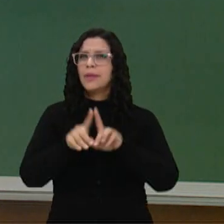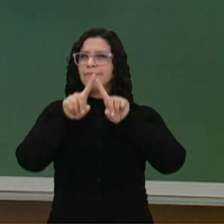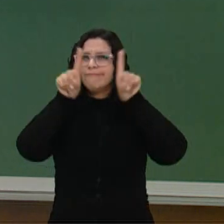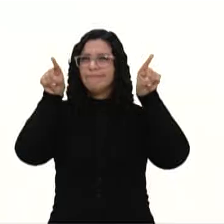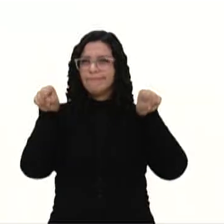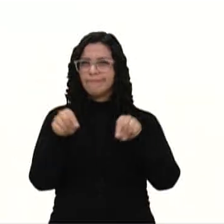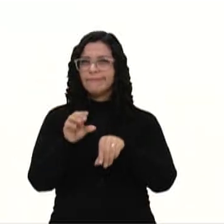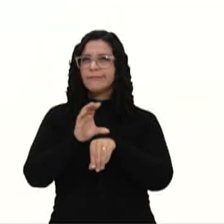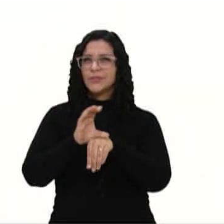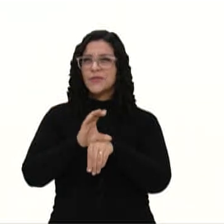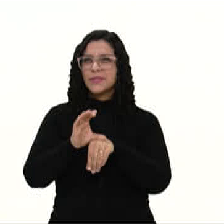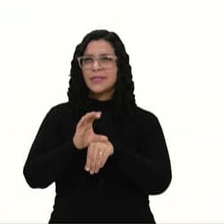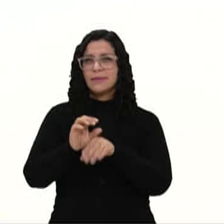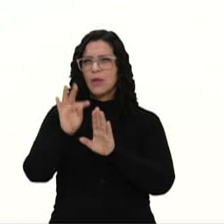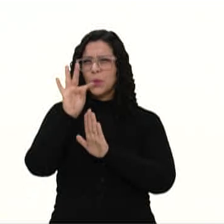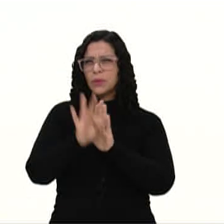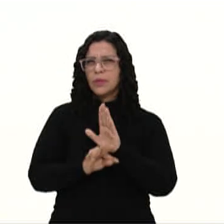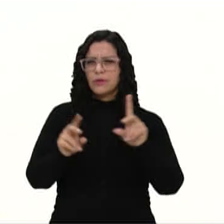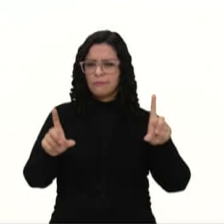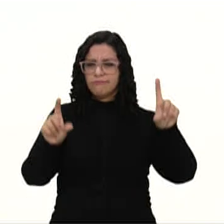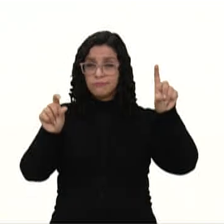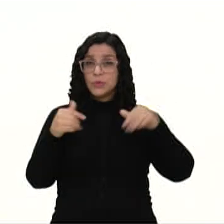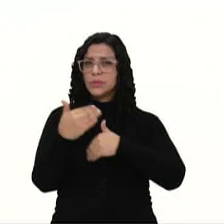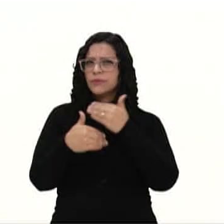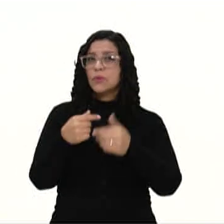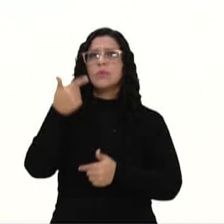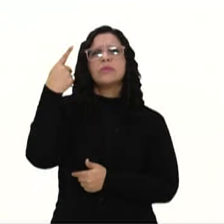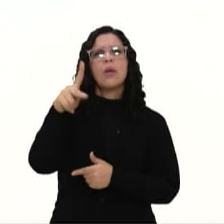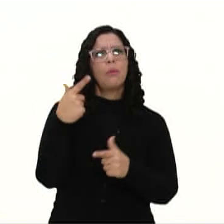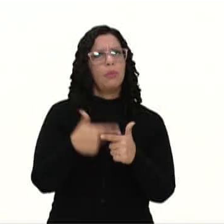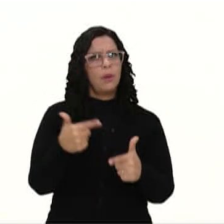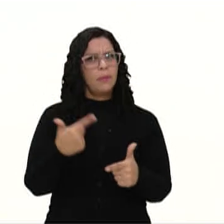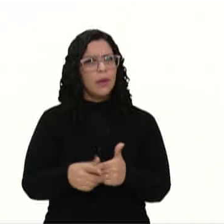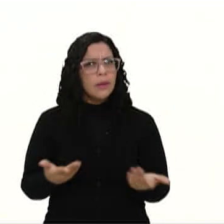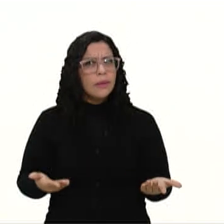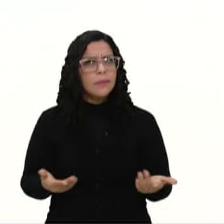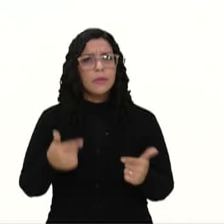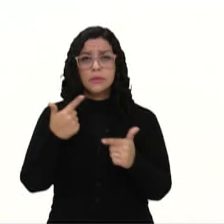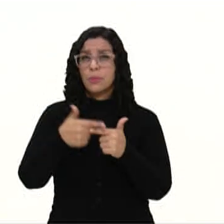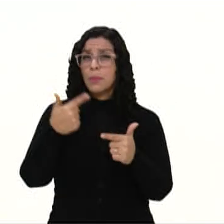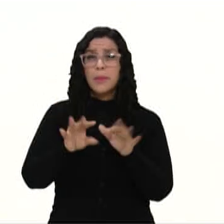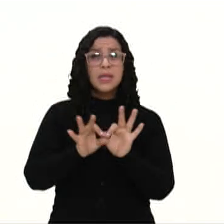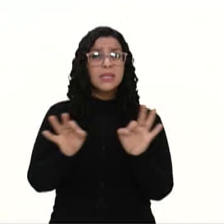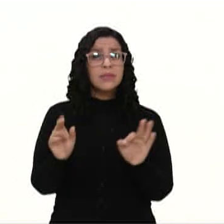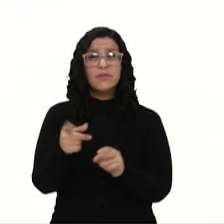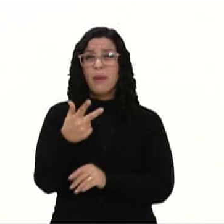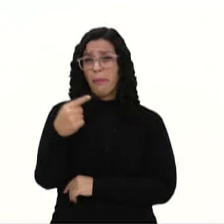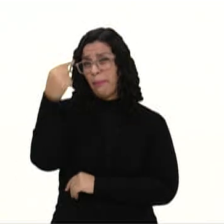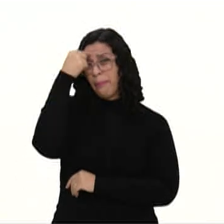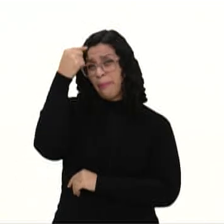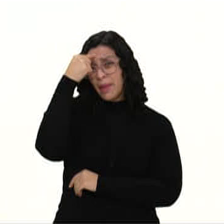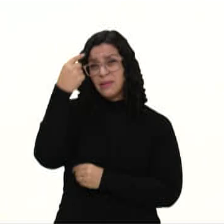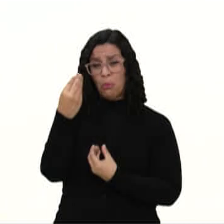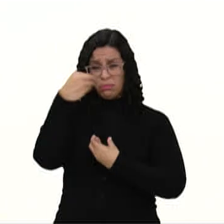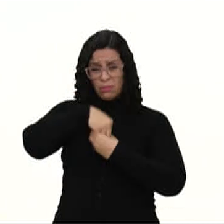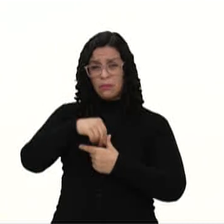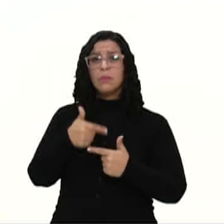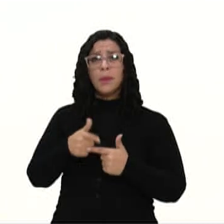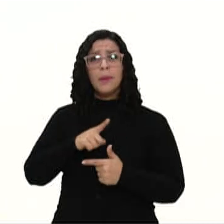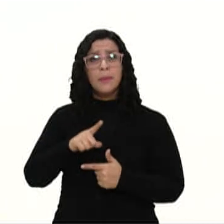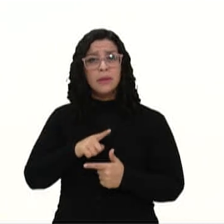trecho da carta, que é o desenvolvimento. O teu problema é pura e simplesmente achares que tens um